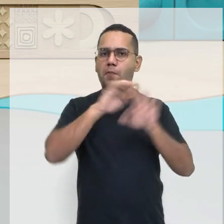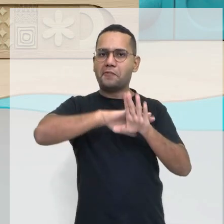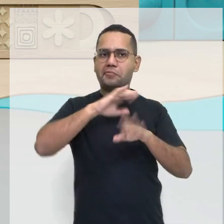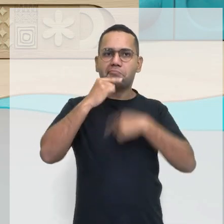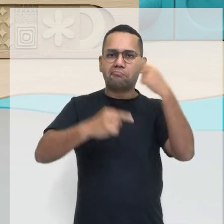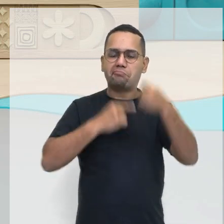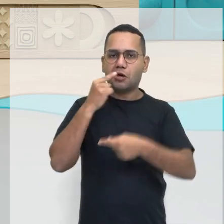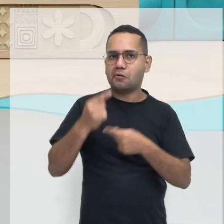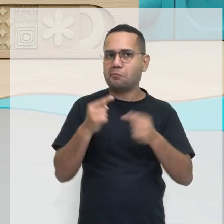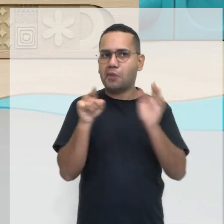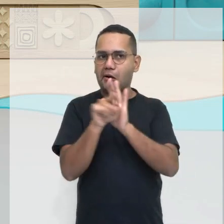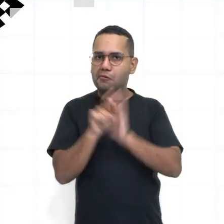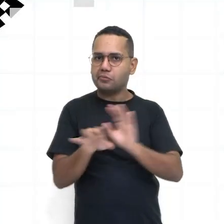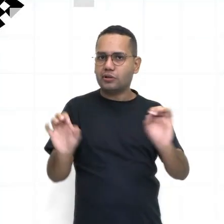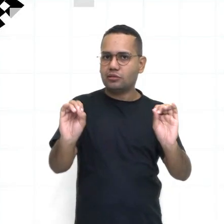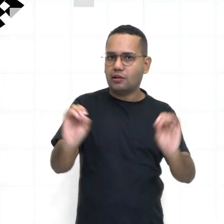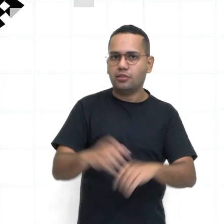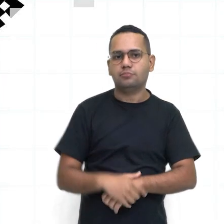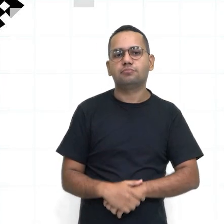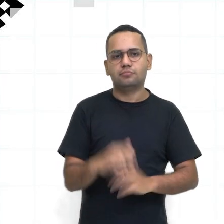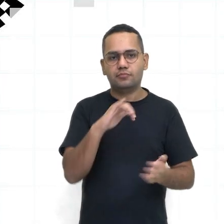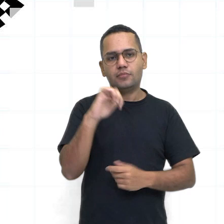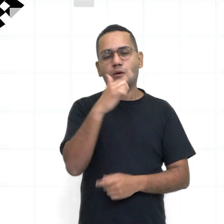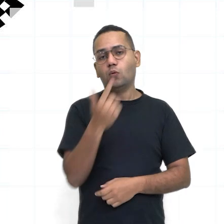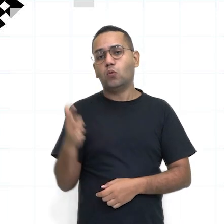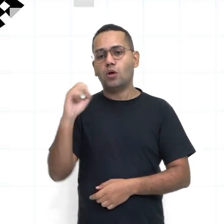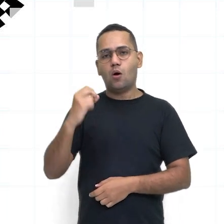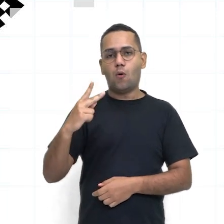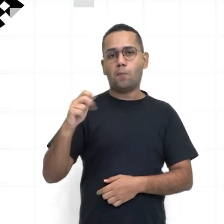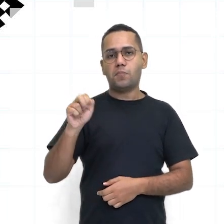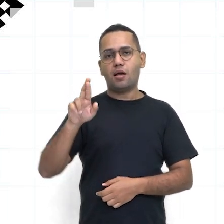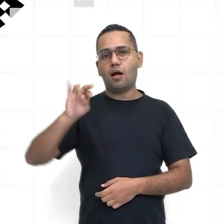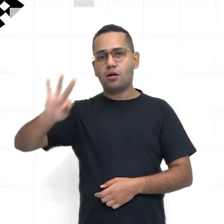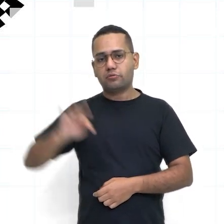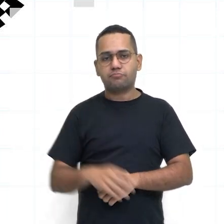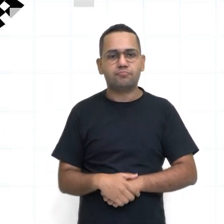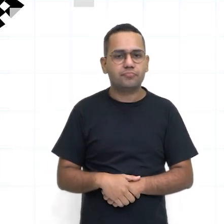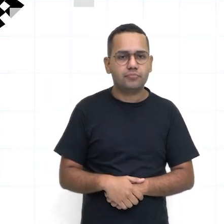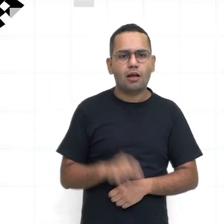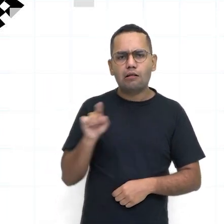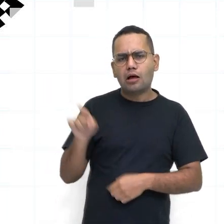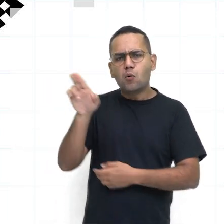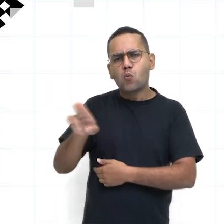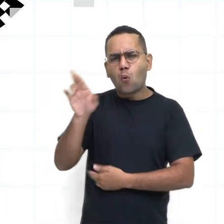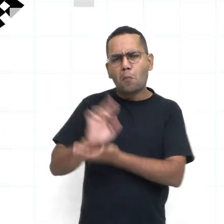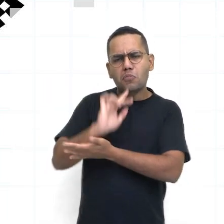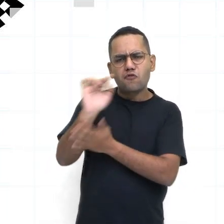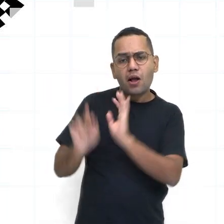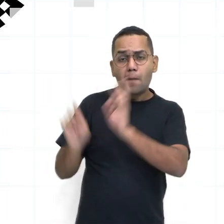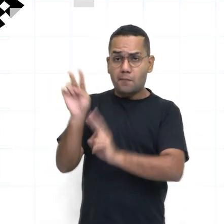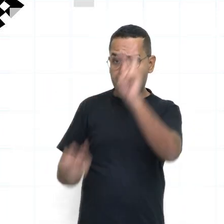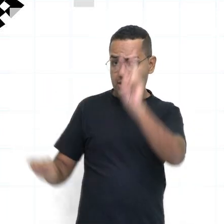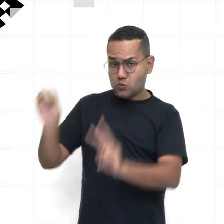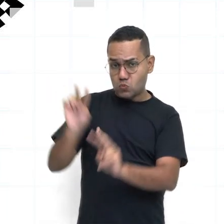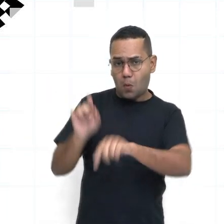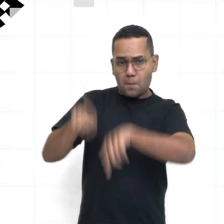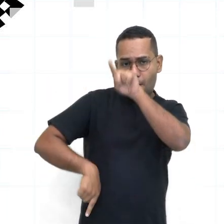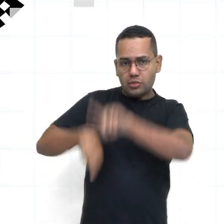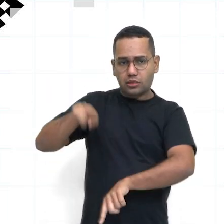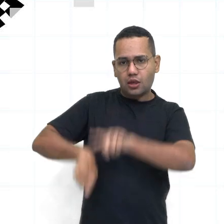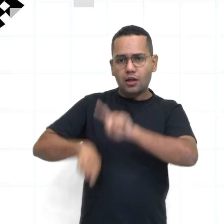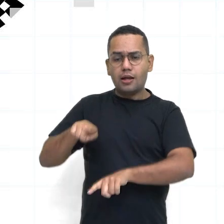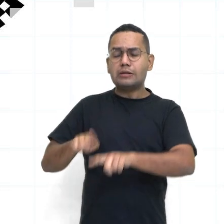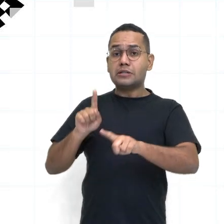art, nós vamos para a op art. Vamos lá? A op art utiliza, né, de recursos visuais que confunde a